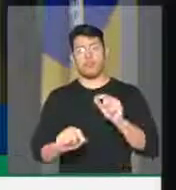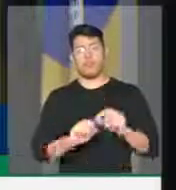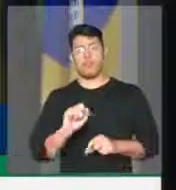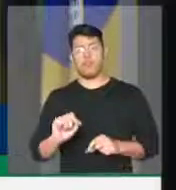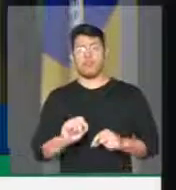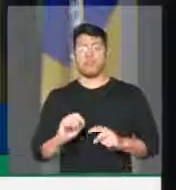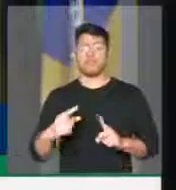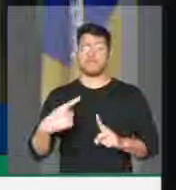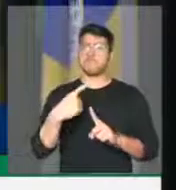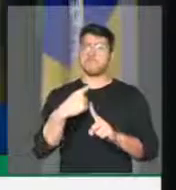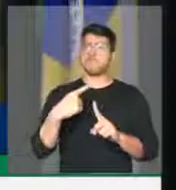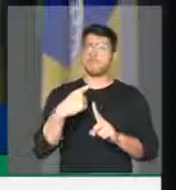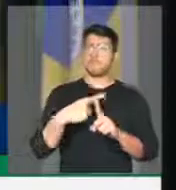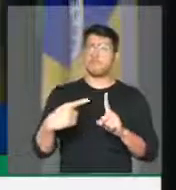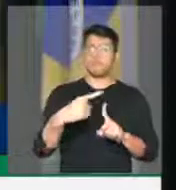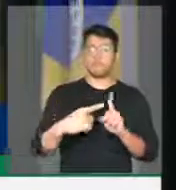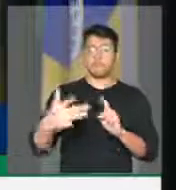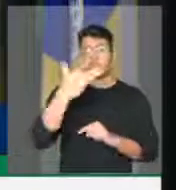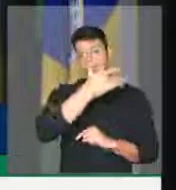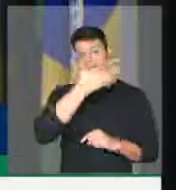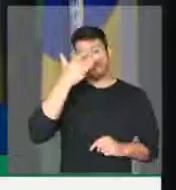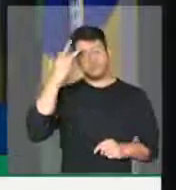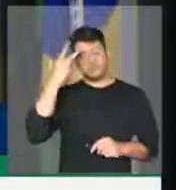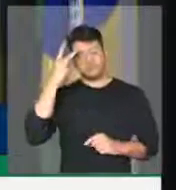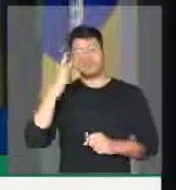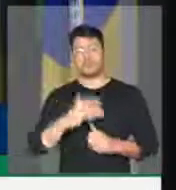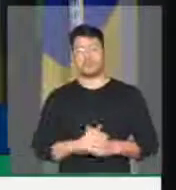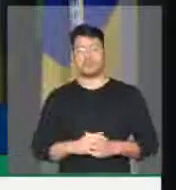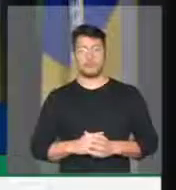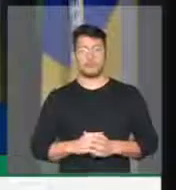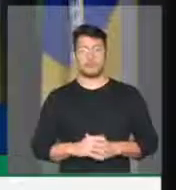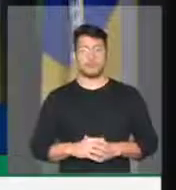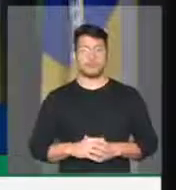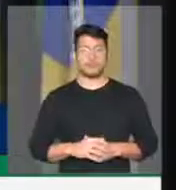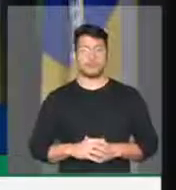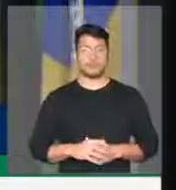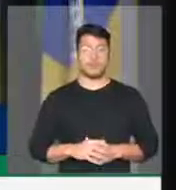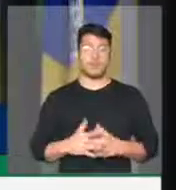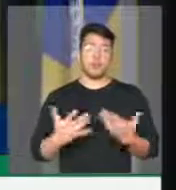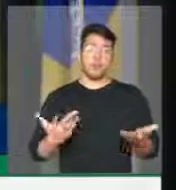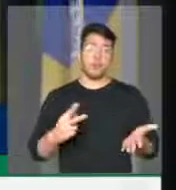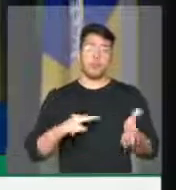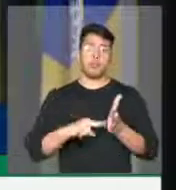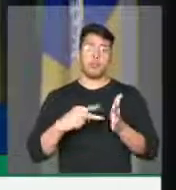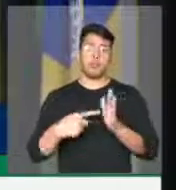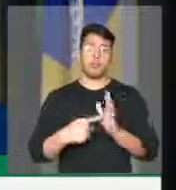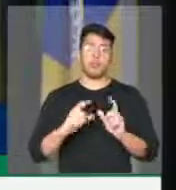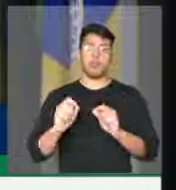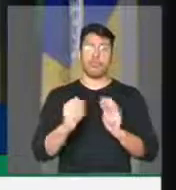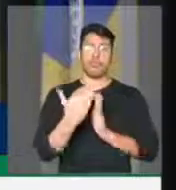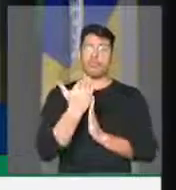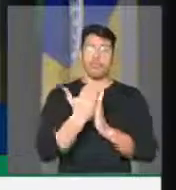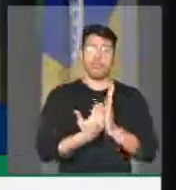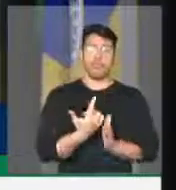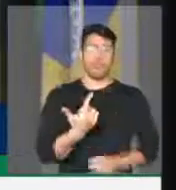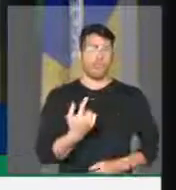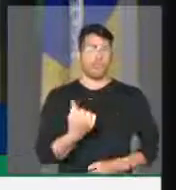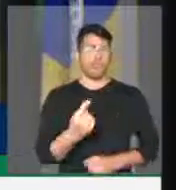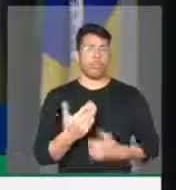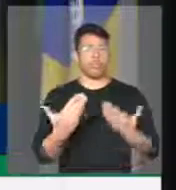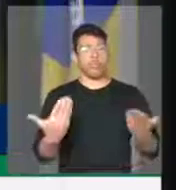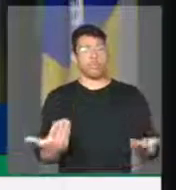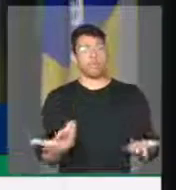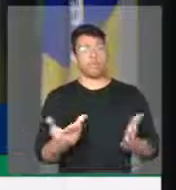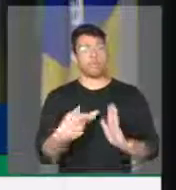da metade do pessoal utilizado em fragatas da classe Niterói. Isso representa redução de custos. E para esse